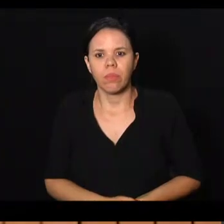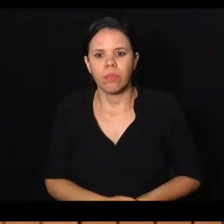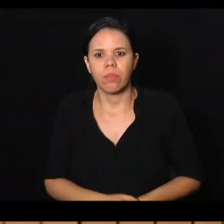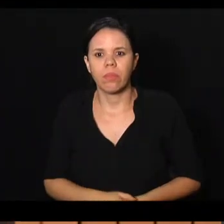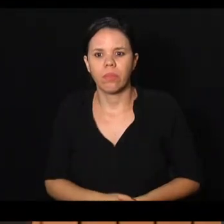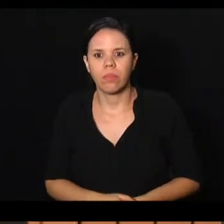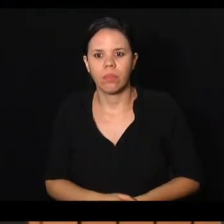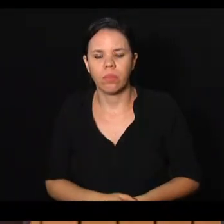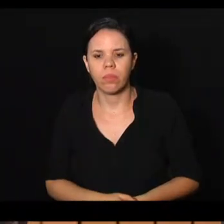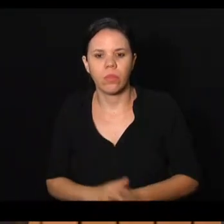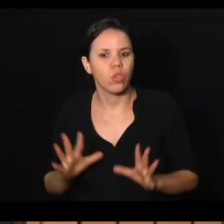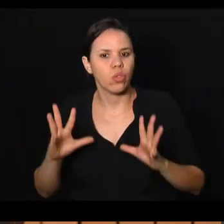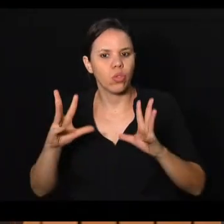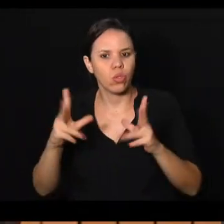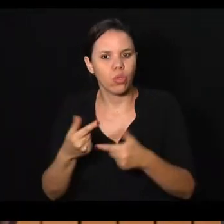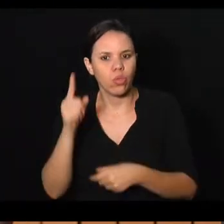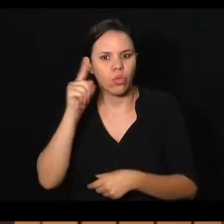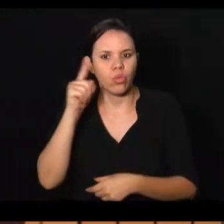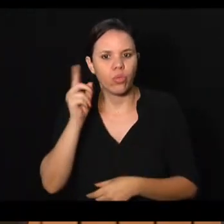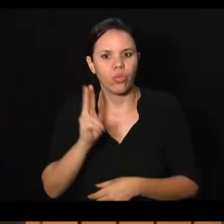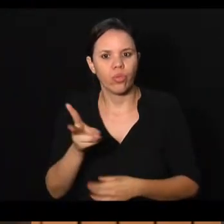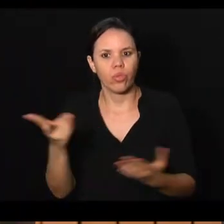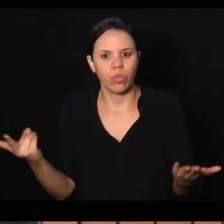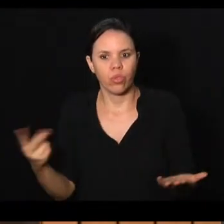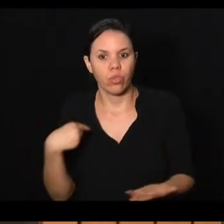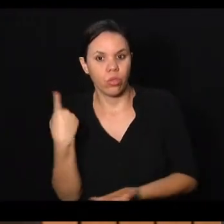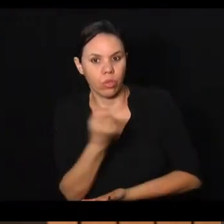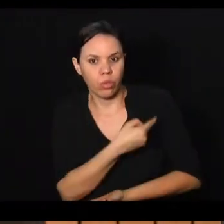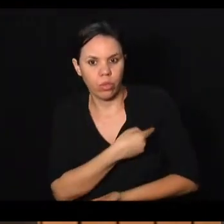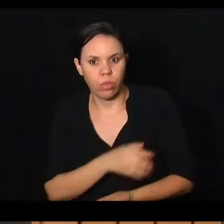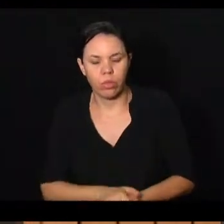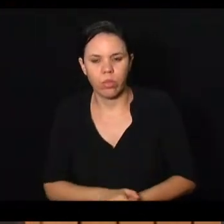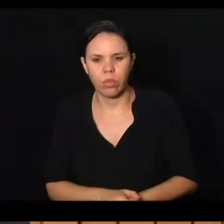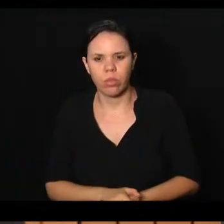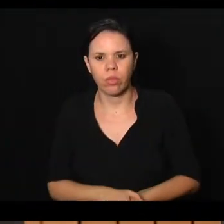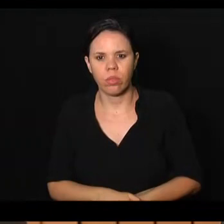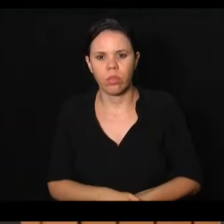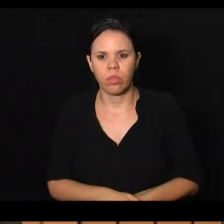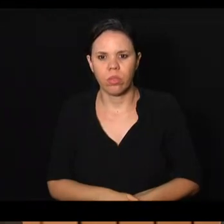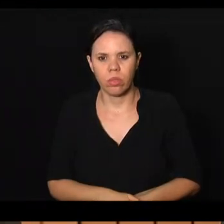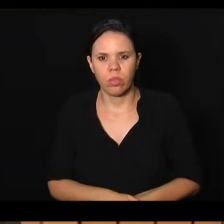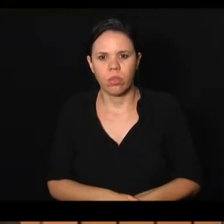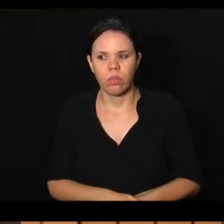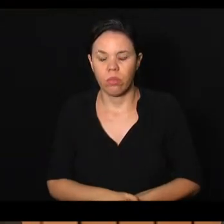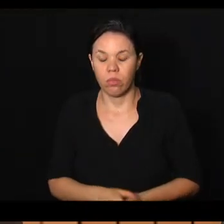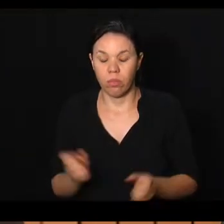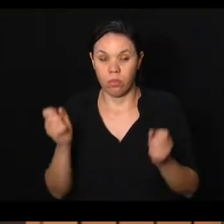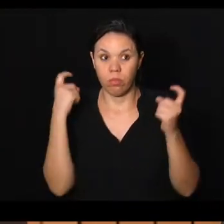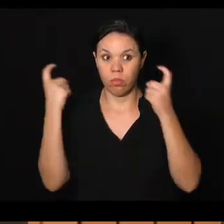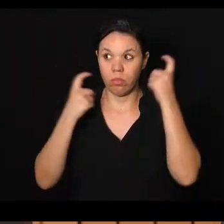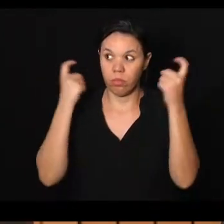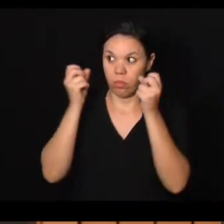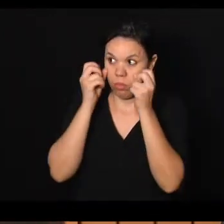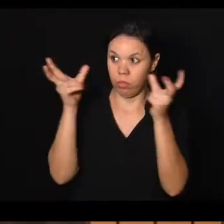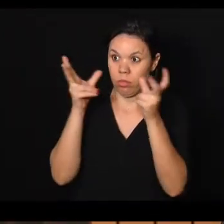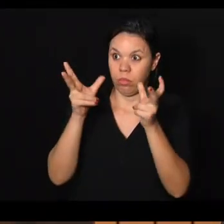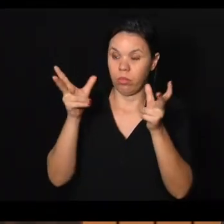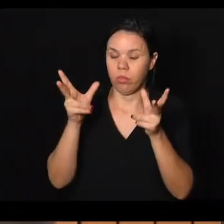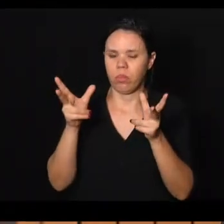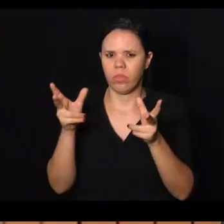Senhores, e todos os dias nós nos assustamos com as